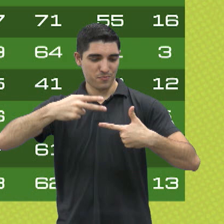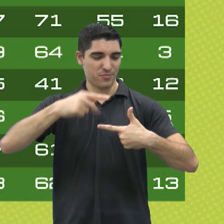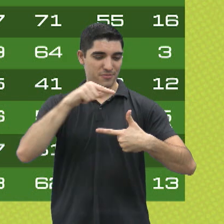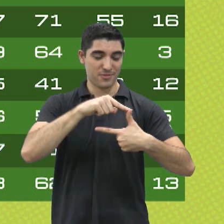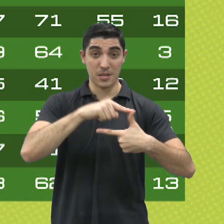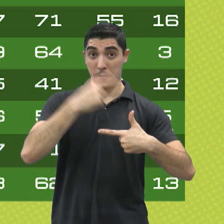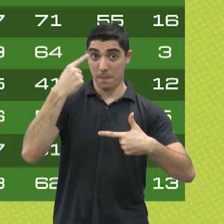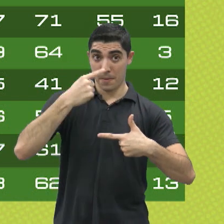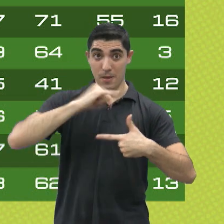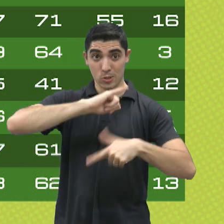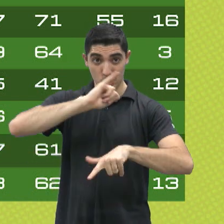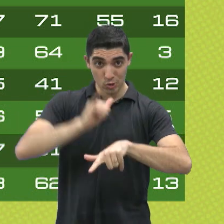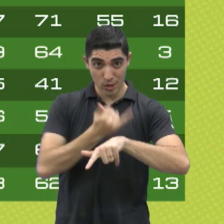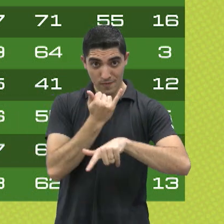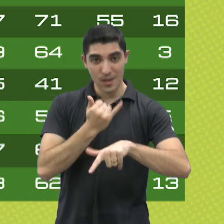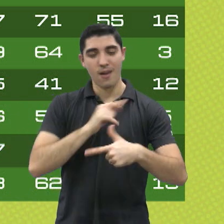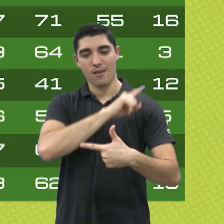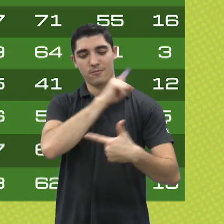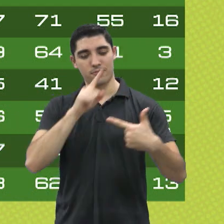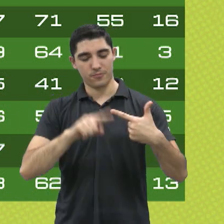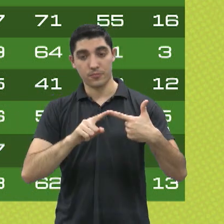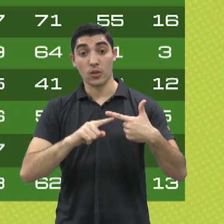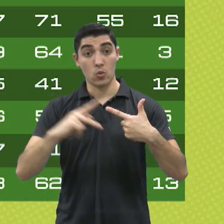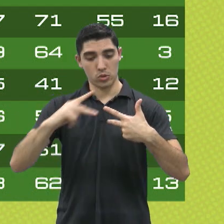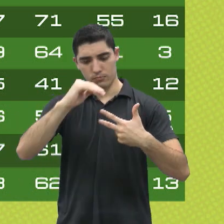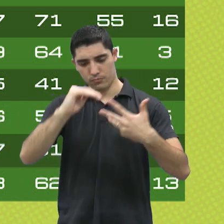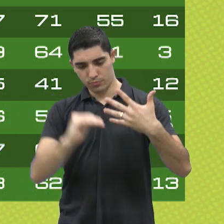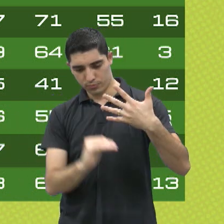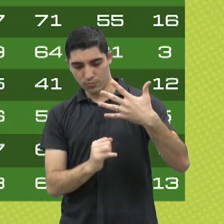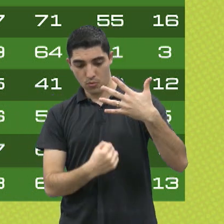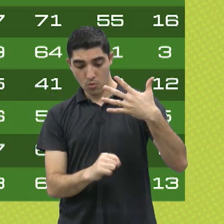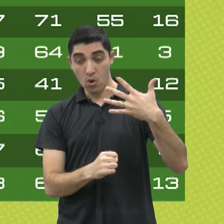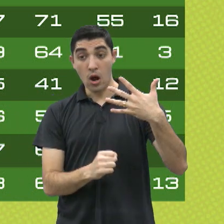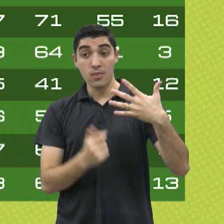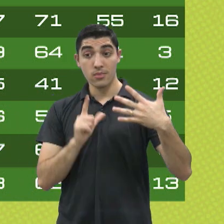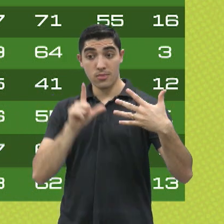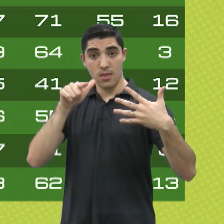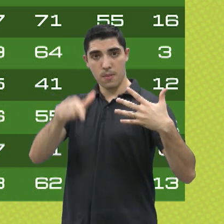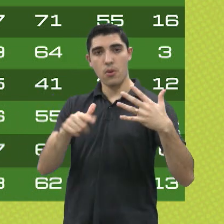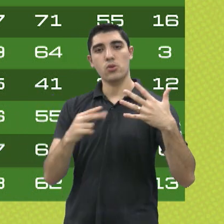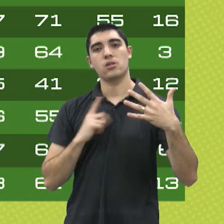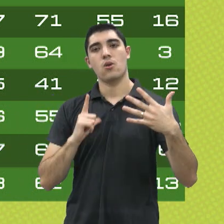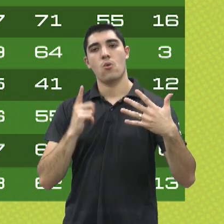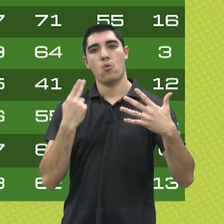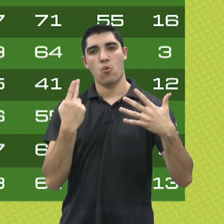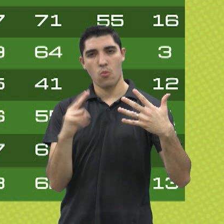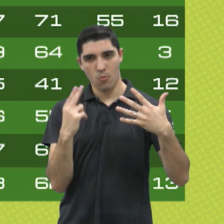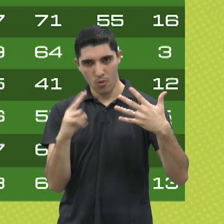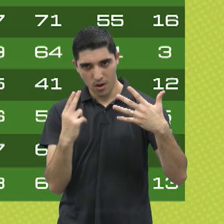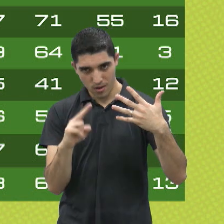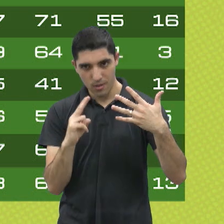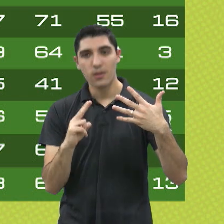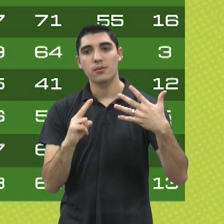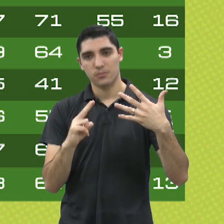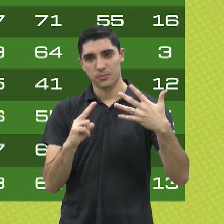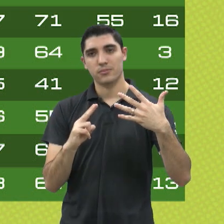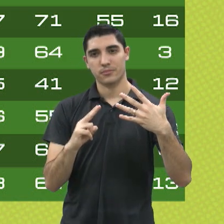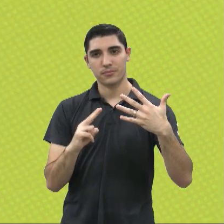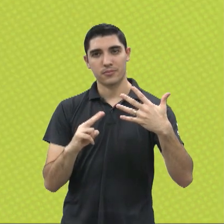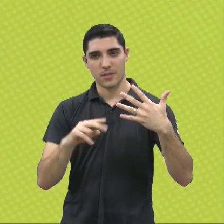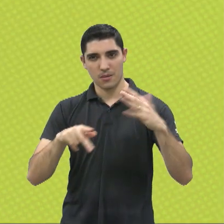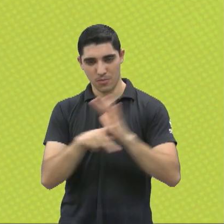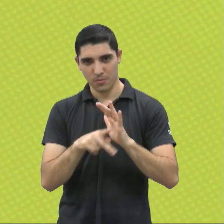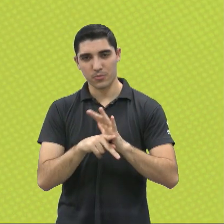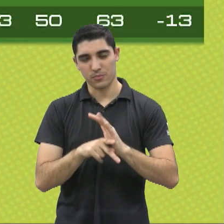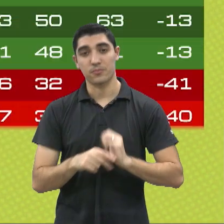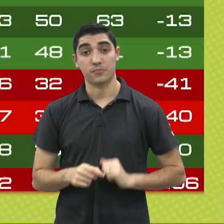São José ali, ó, na 8ª posição, o Umuarama, que era adversário direto, ficou na 9ª posição, o Minas, 11º. Virando a tabela